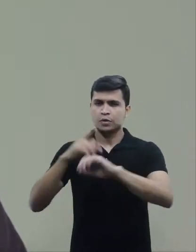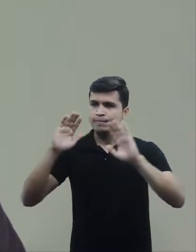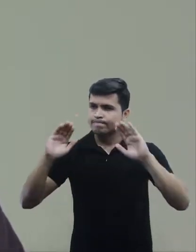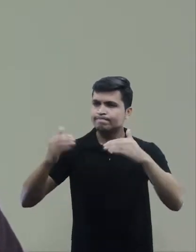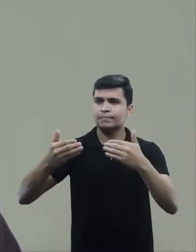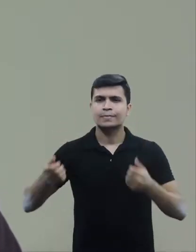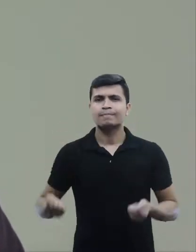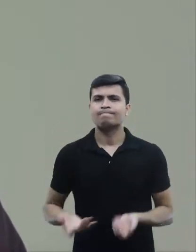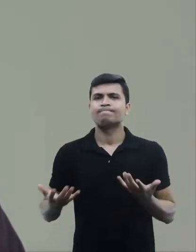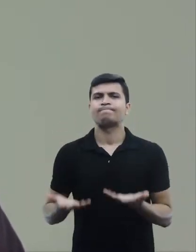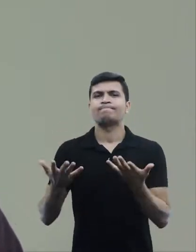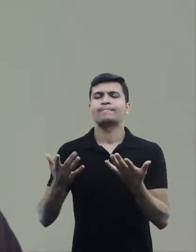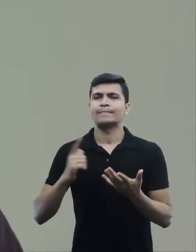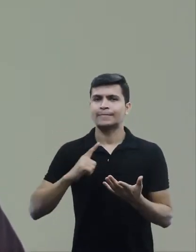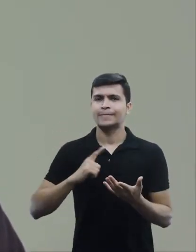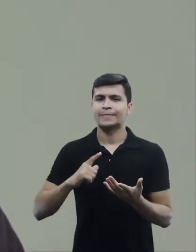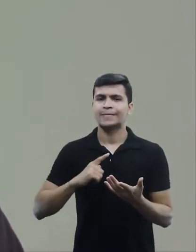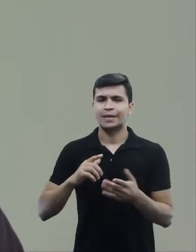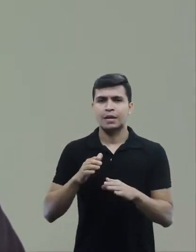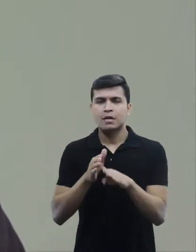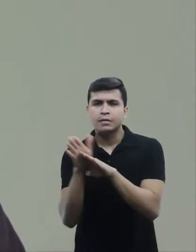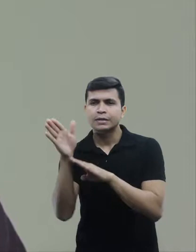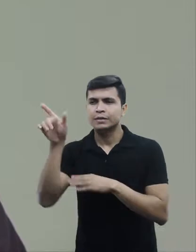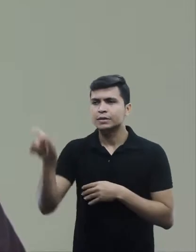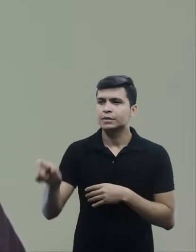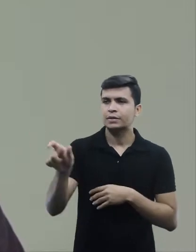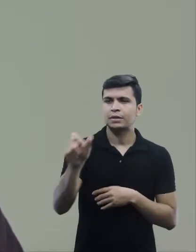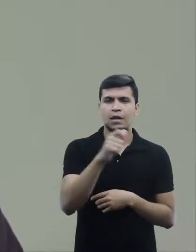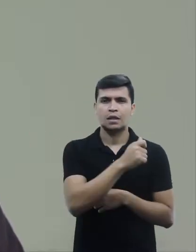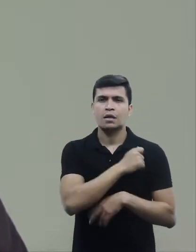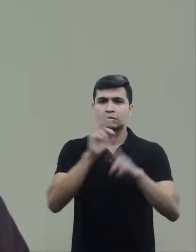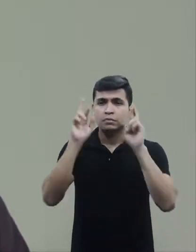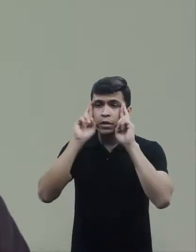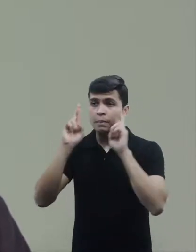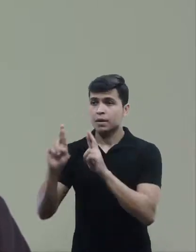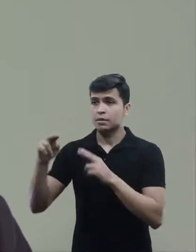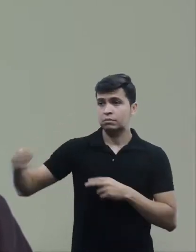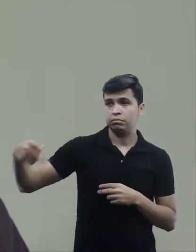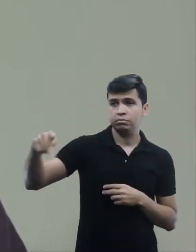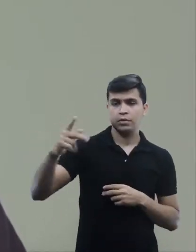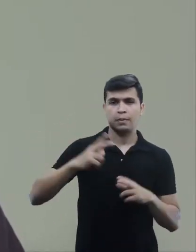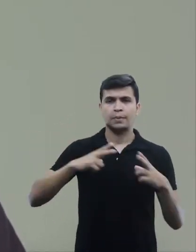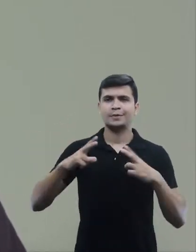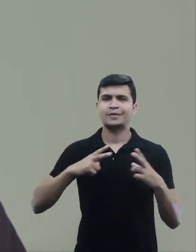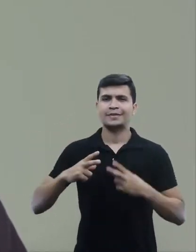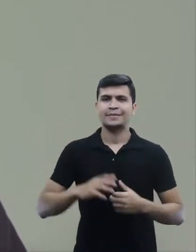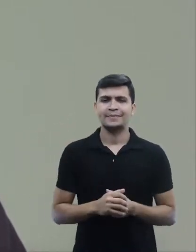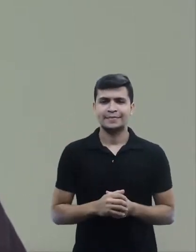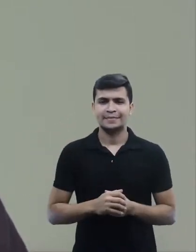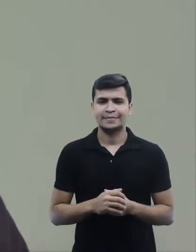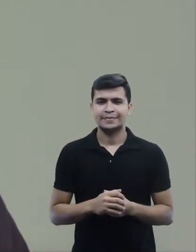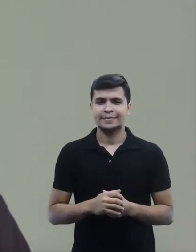não homogeneizado, nem modificando as características pessoais dos estudantes, respeitando suas